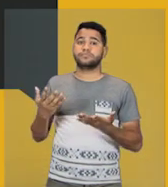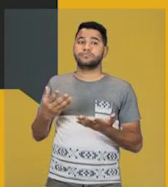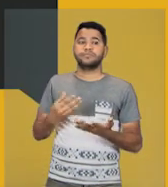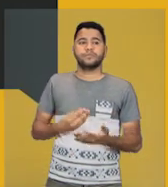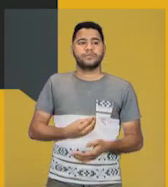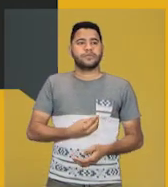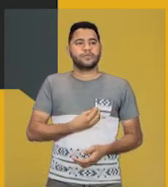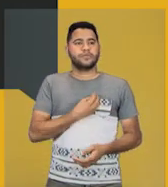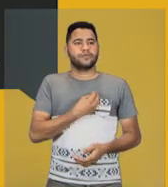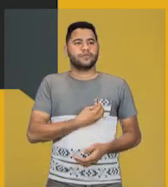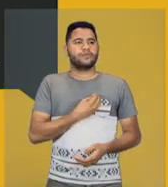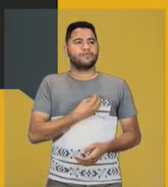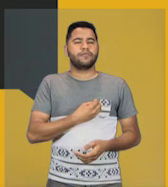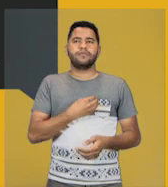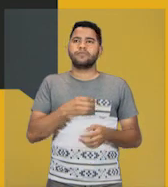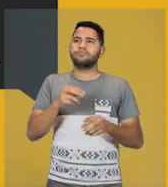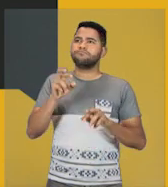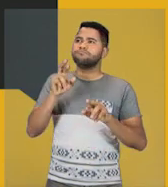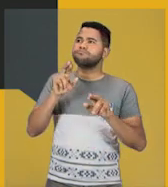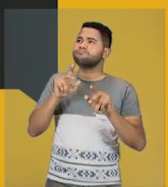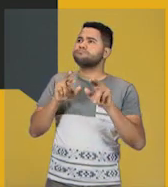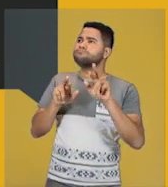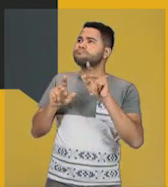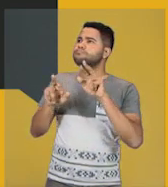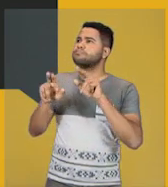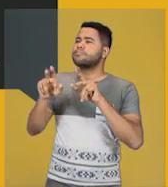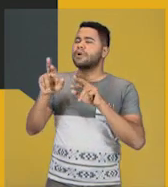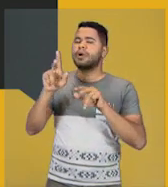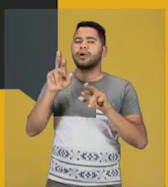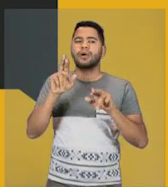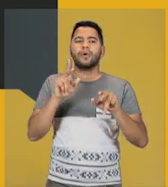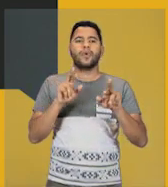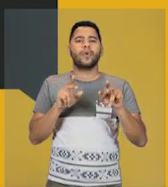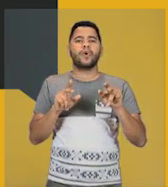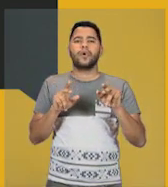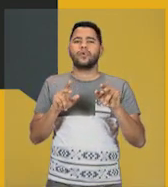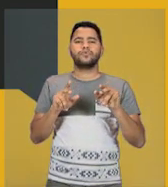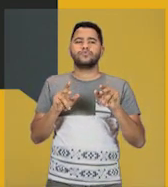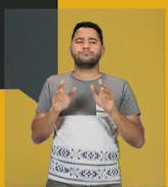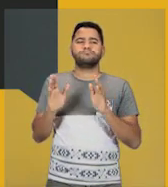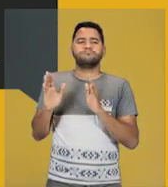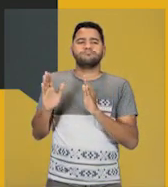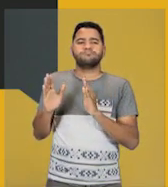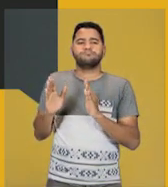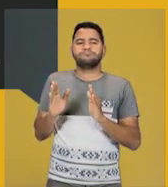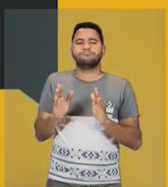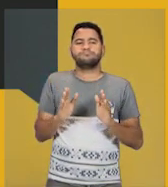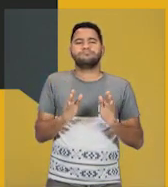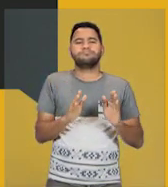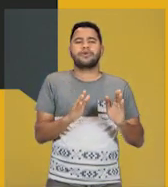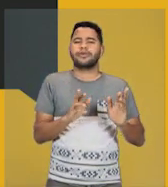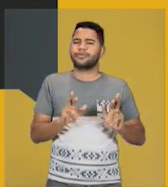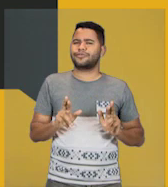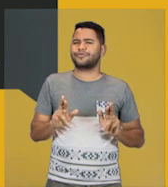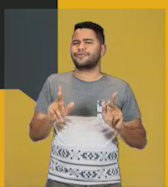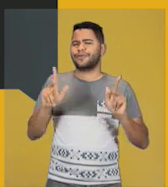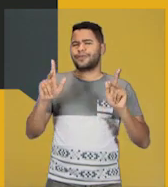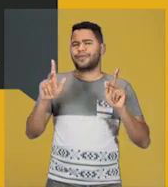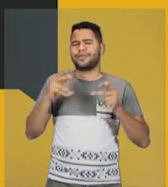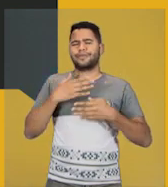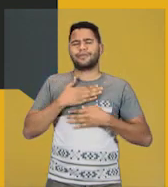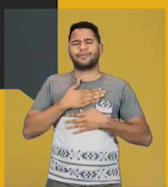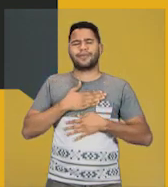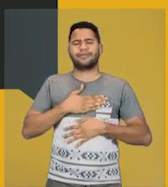I need Friends with Tom Tom a gente também vive em um ritmo bem diferente no interior não é mesmo